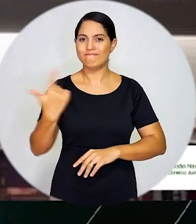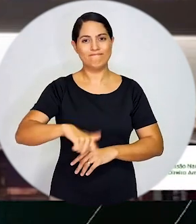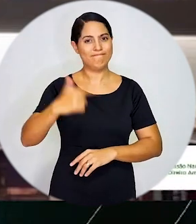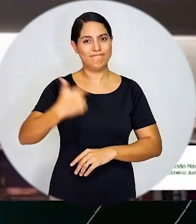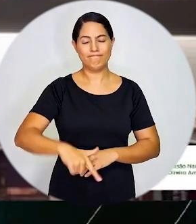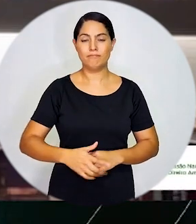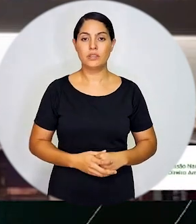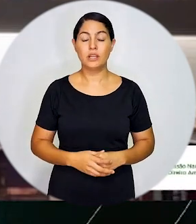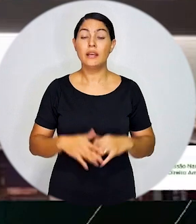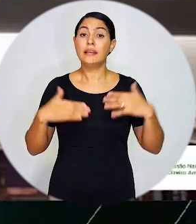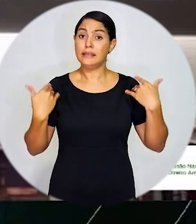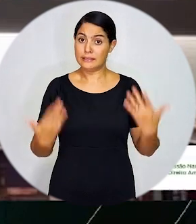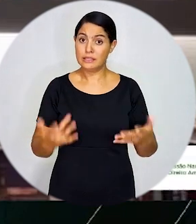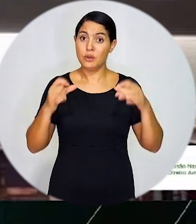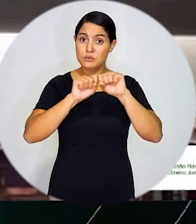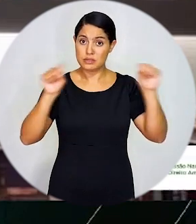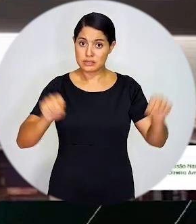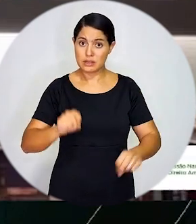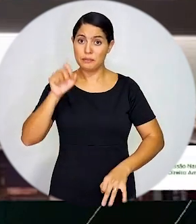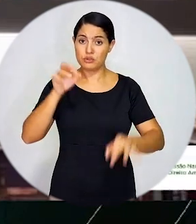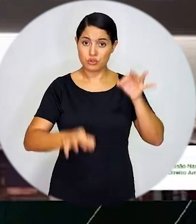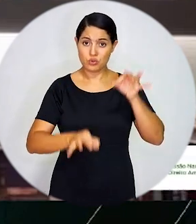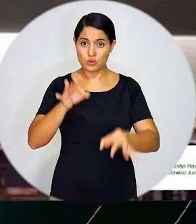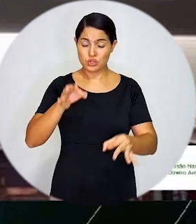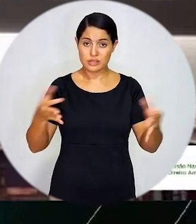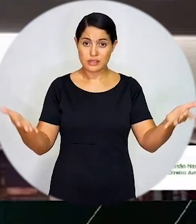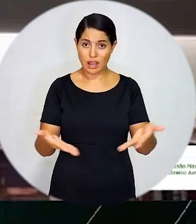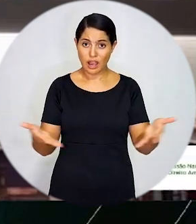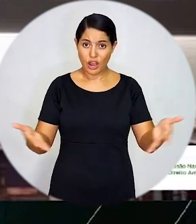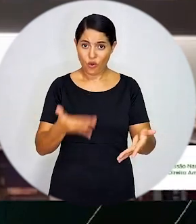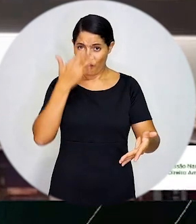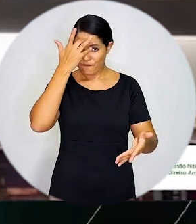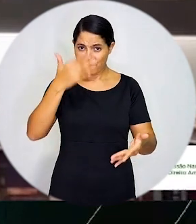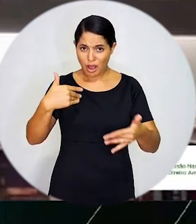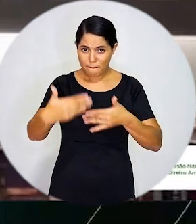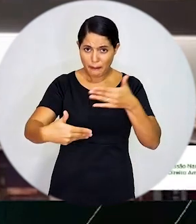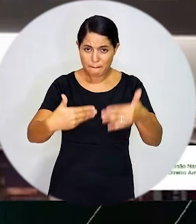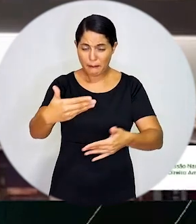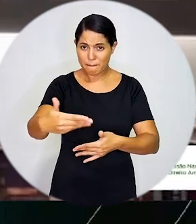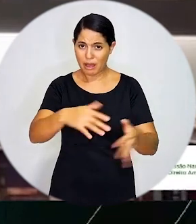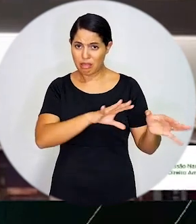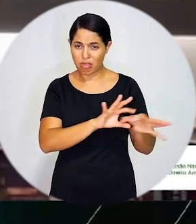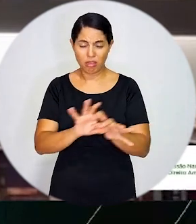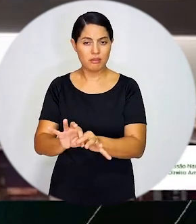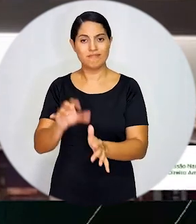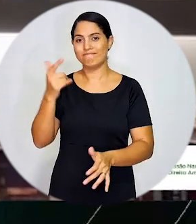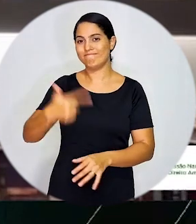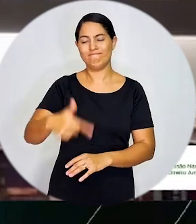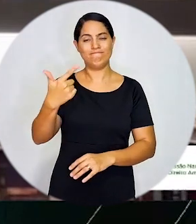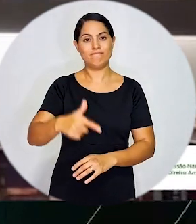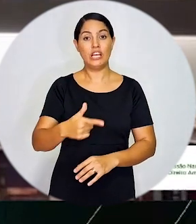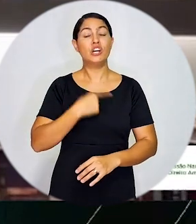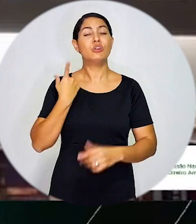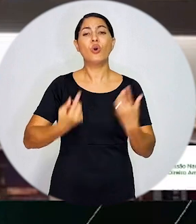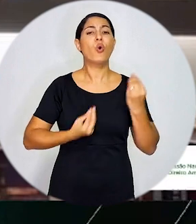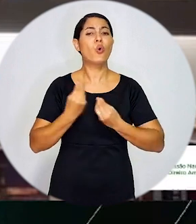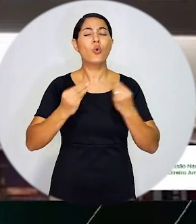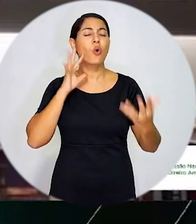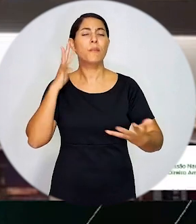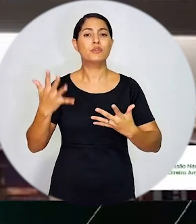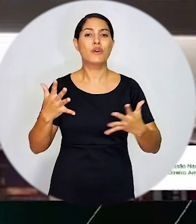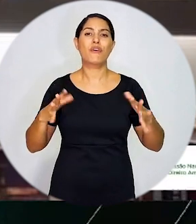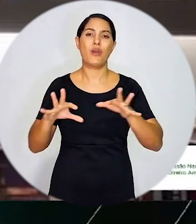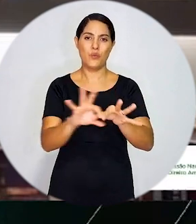difíceis. O sistema de justiça não tem tarefa fácil daqui pela frente. Precisa se unir, porque para a